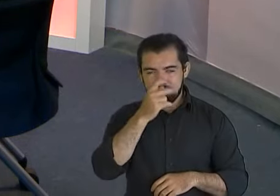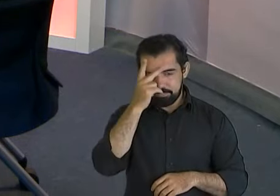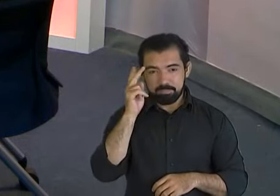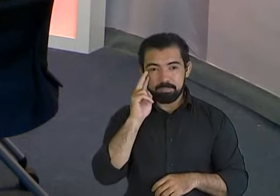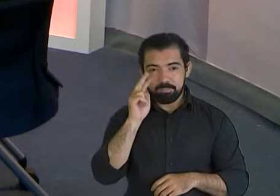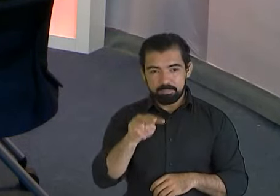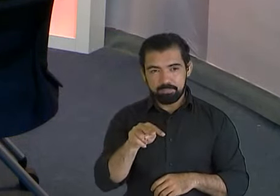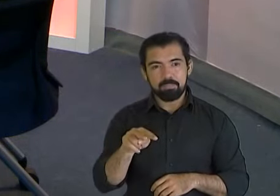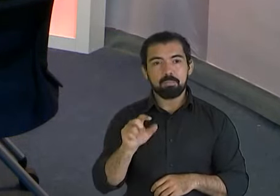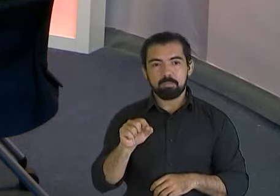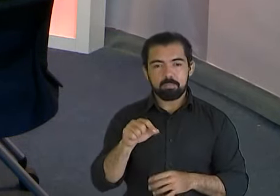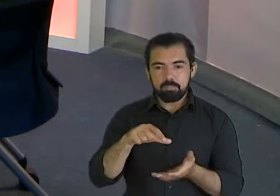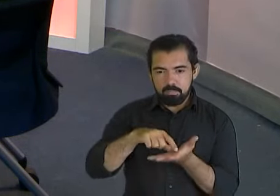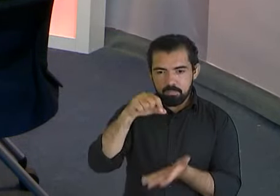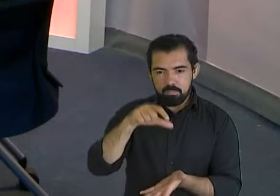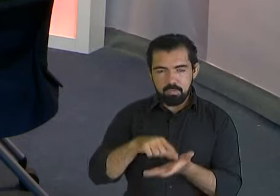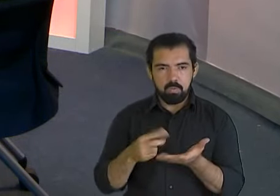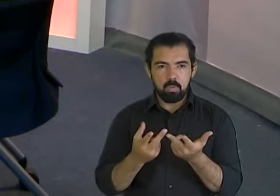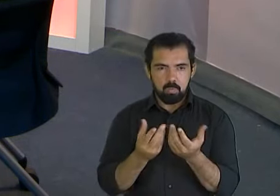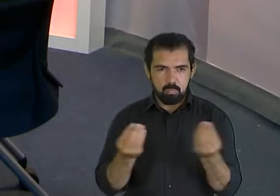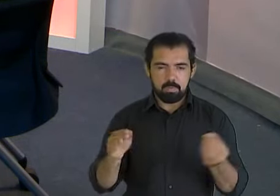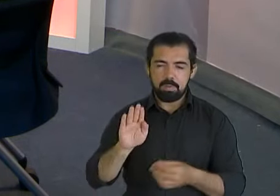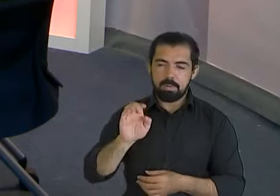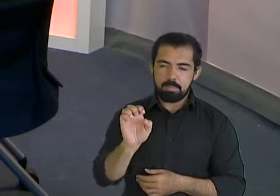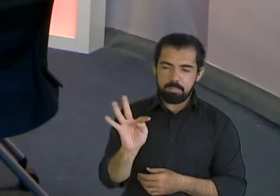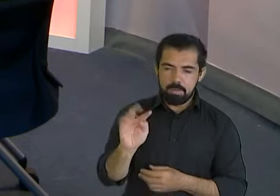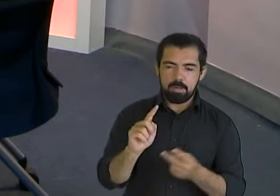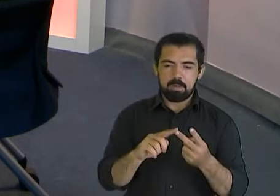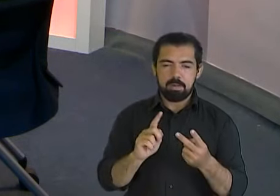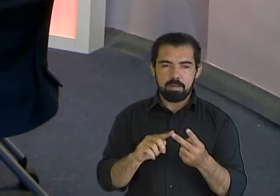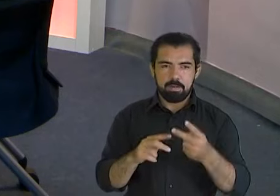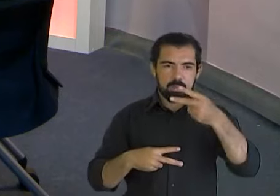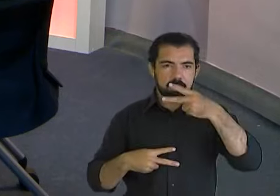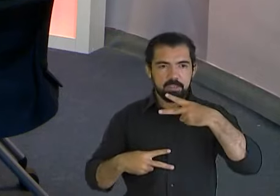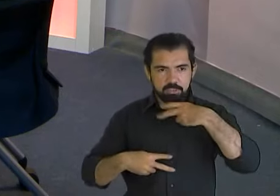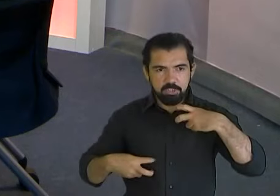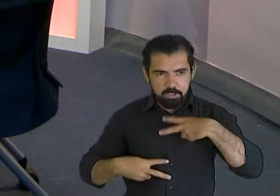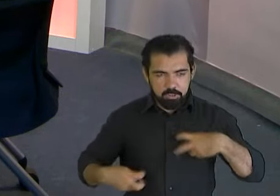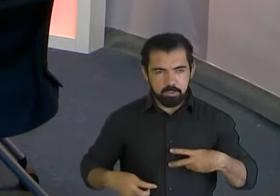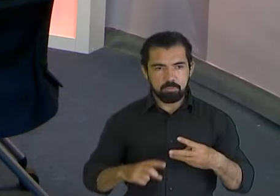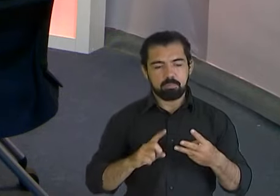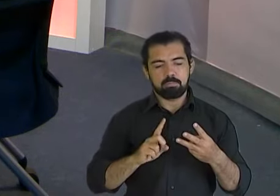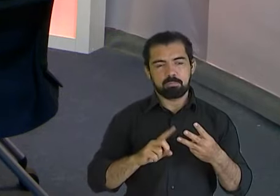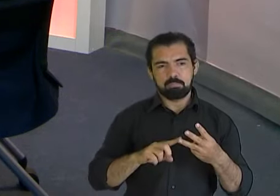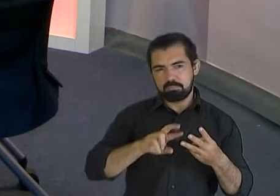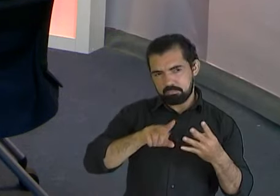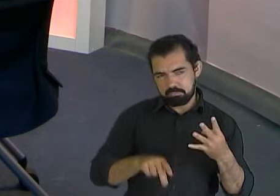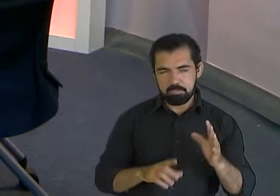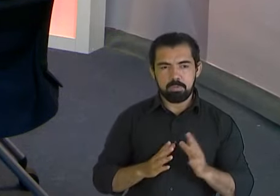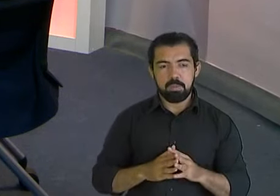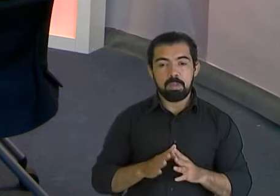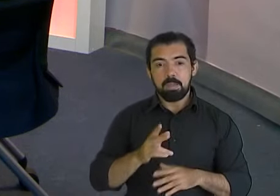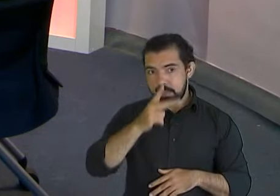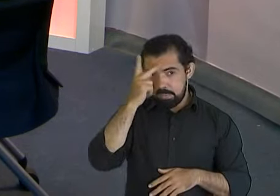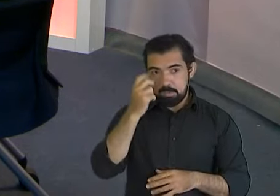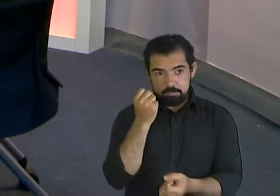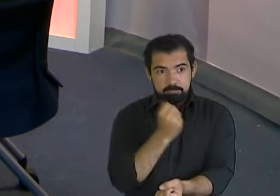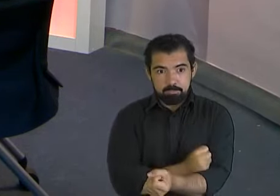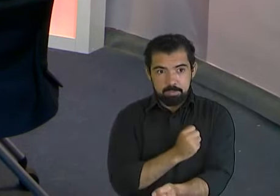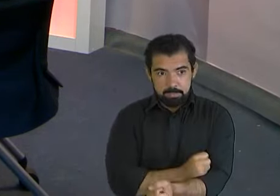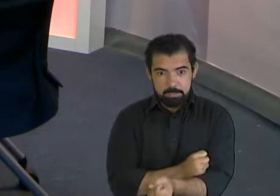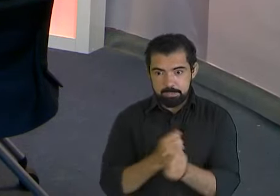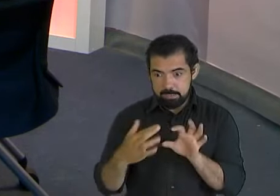são regulamentados, a incidência de dependência é alta. É um dado que eu não tenho